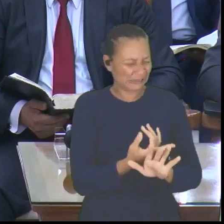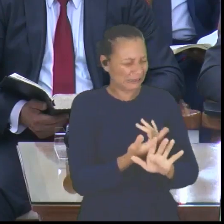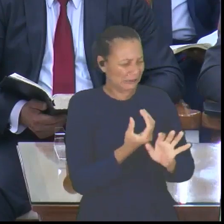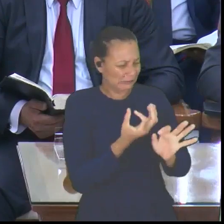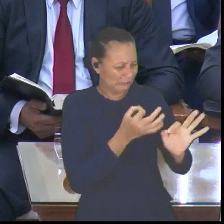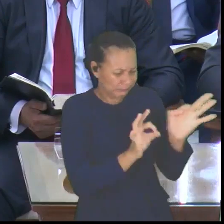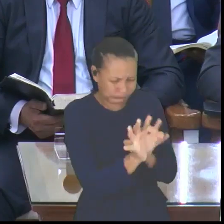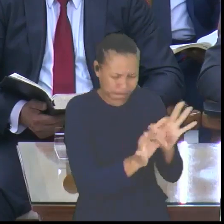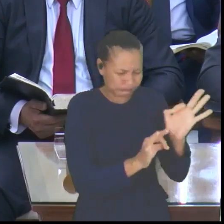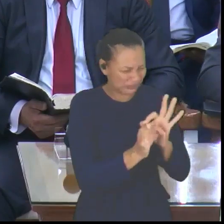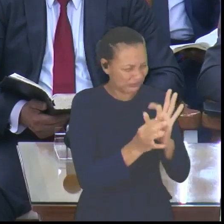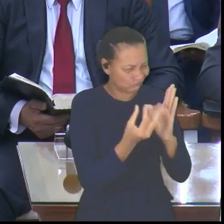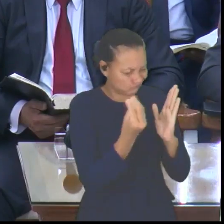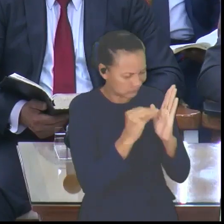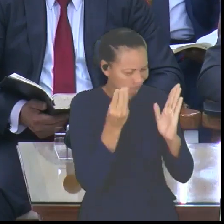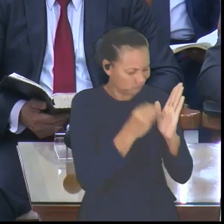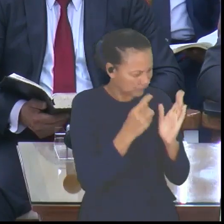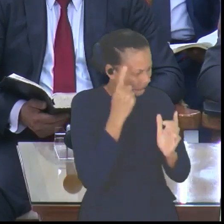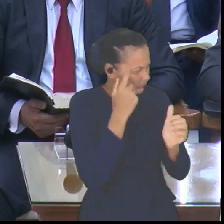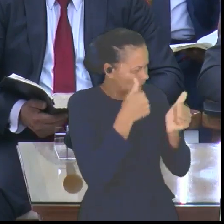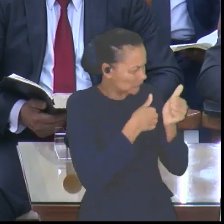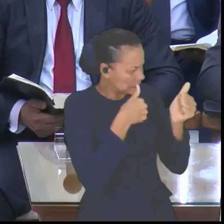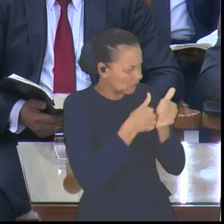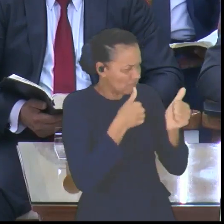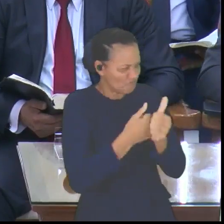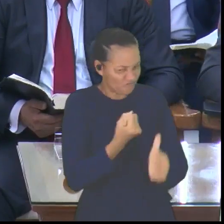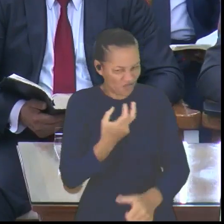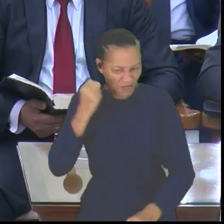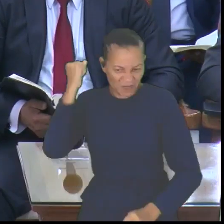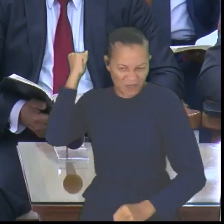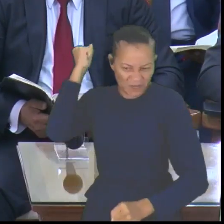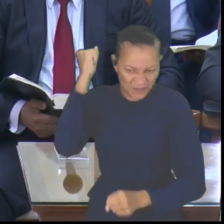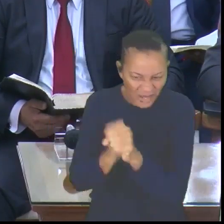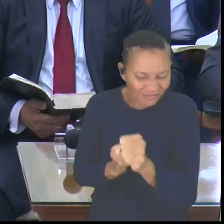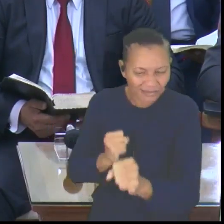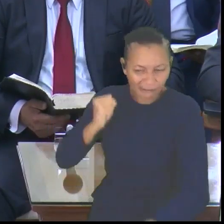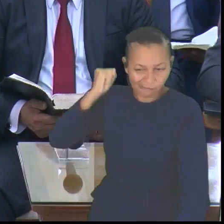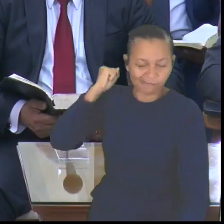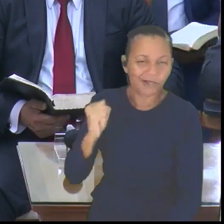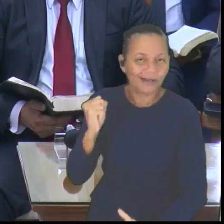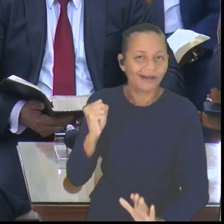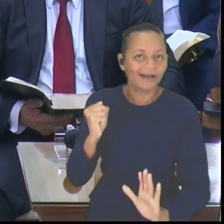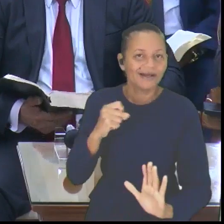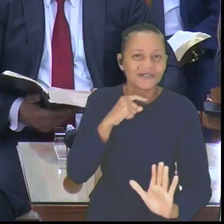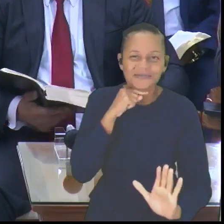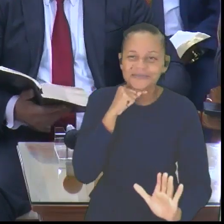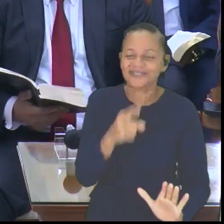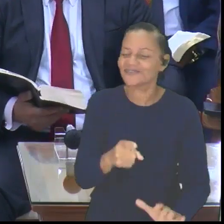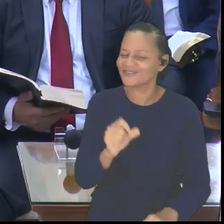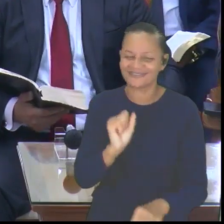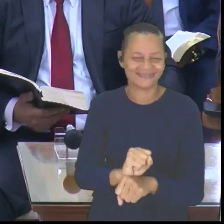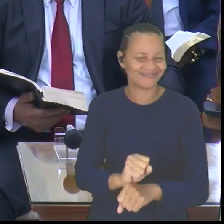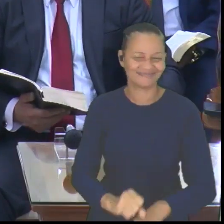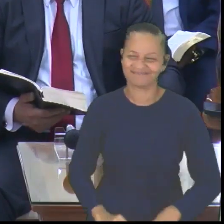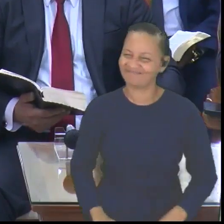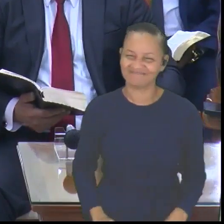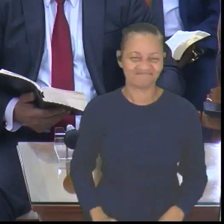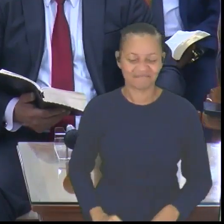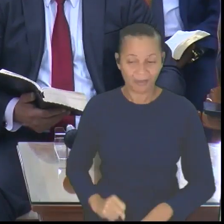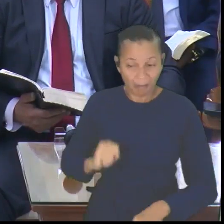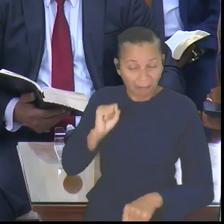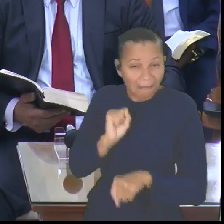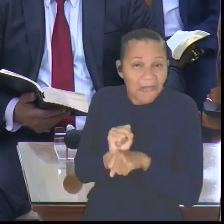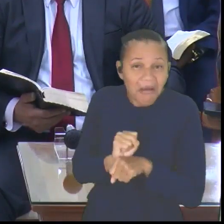Planejou tirar a vida do apóstolo Pedro. Mas aí uma coisa ele não conseguiu parar e nem